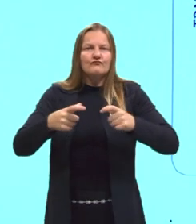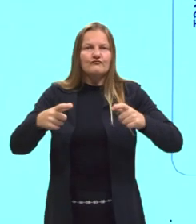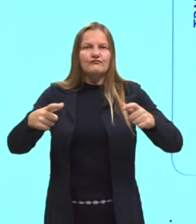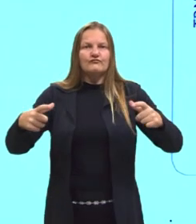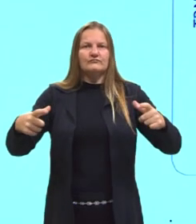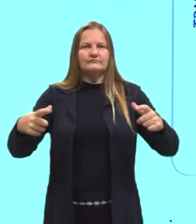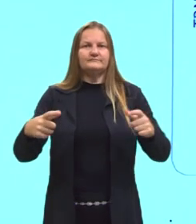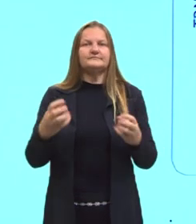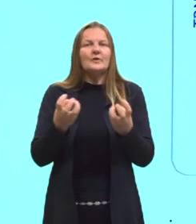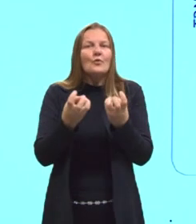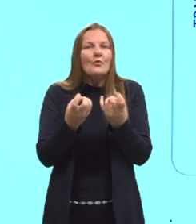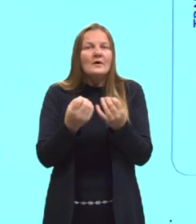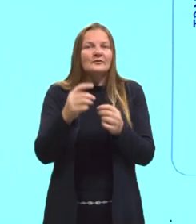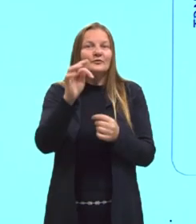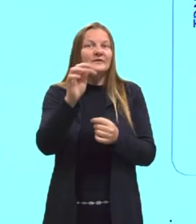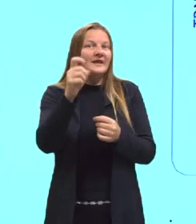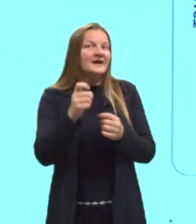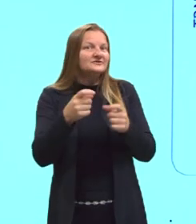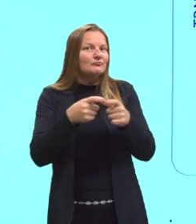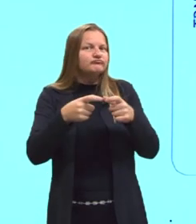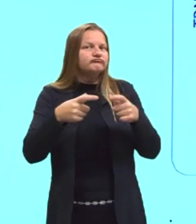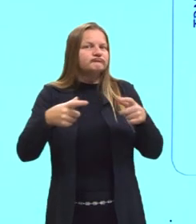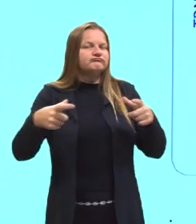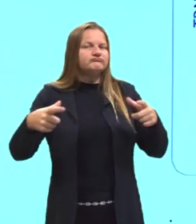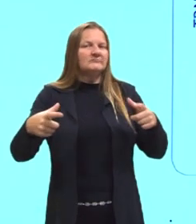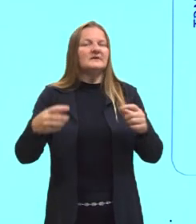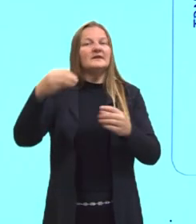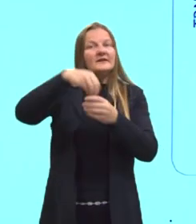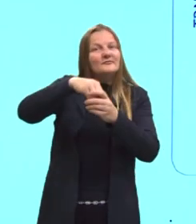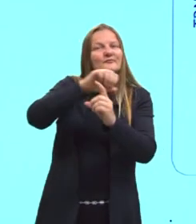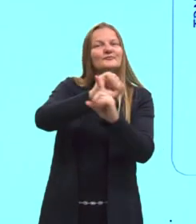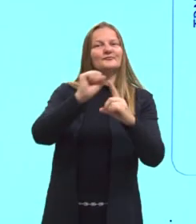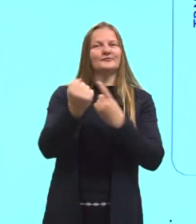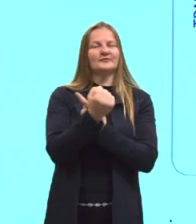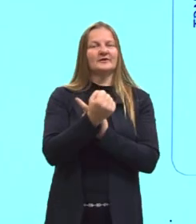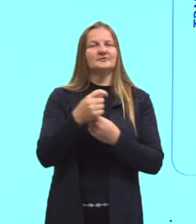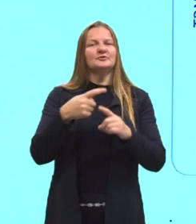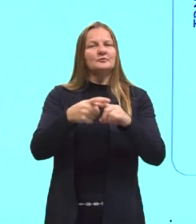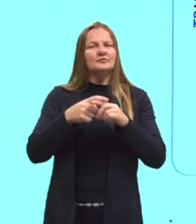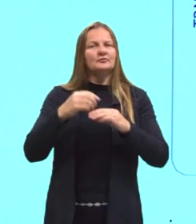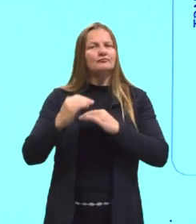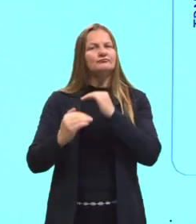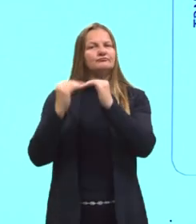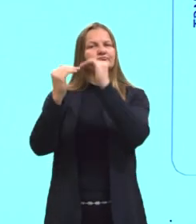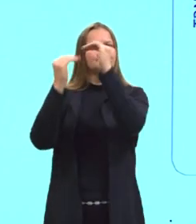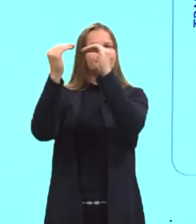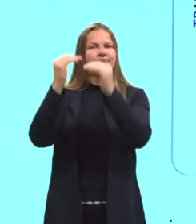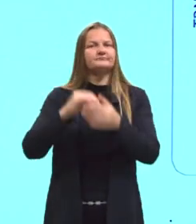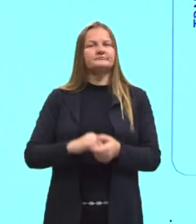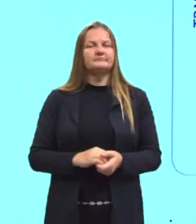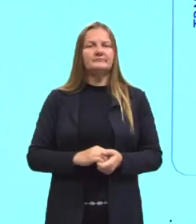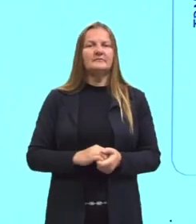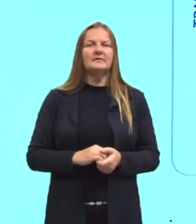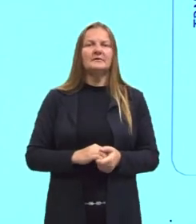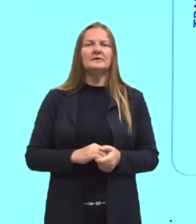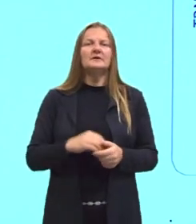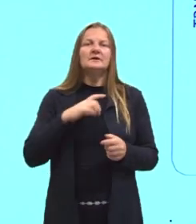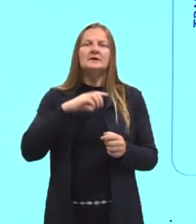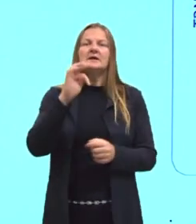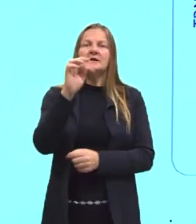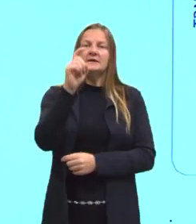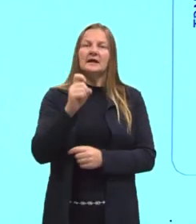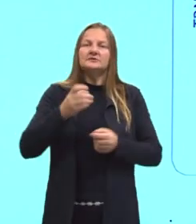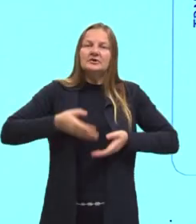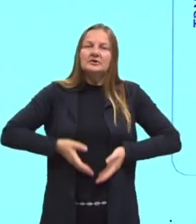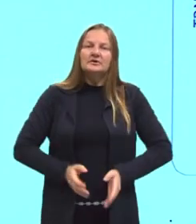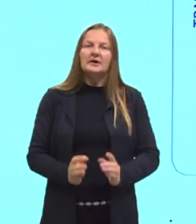pessoas né que nós vamos ter na nossa sociedade a gente vai determinar por esse crescimento vegetativo e ele é justamente a taxa